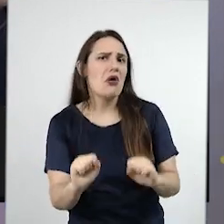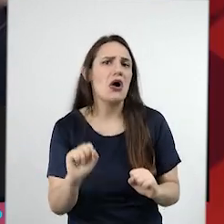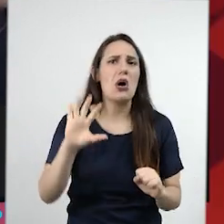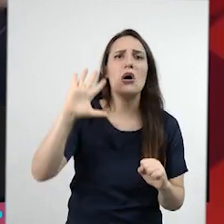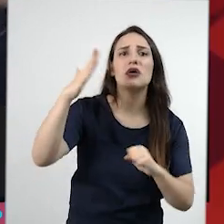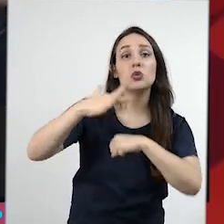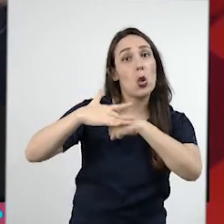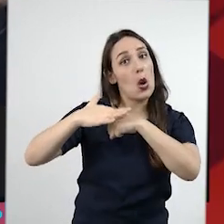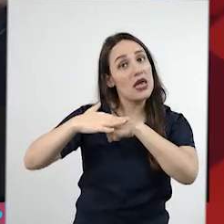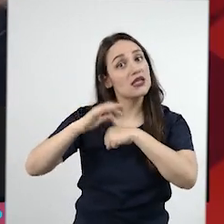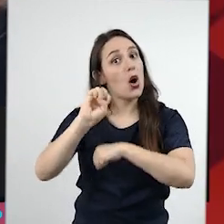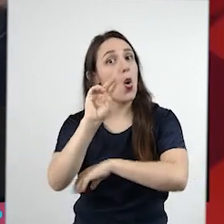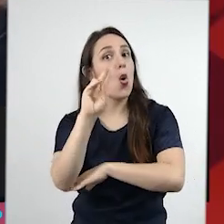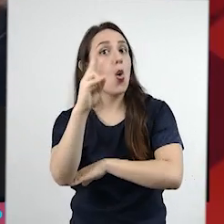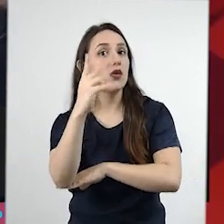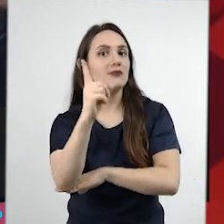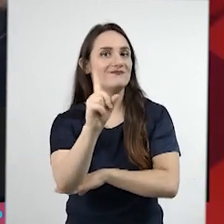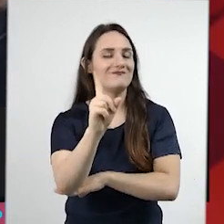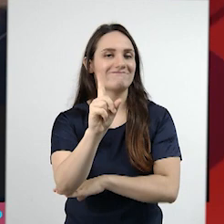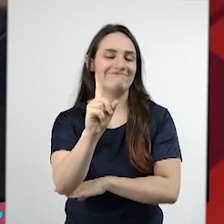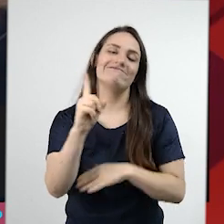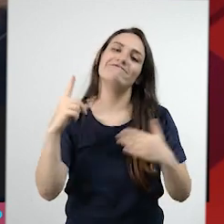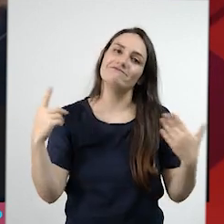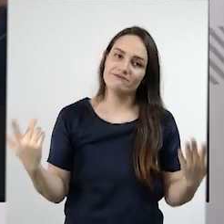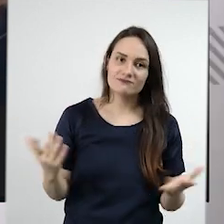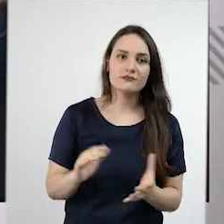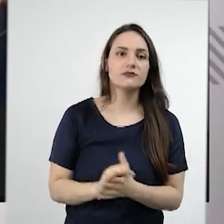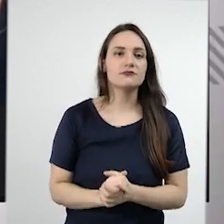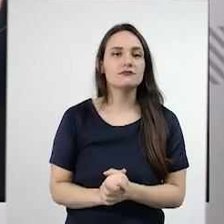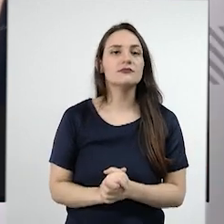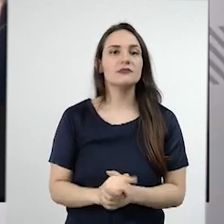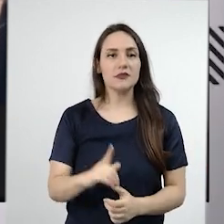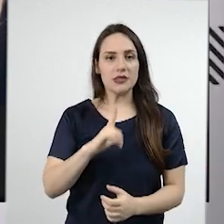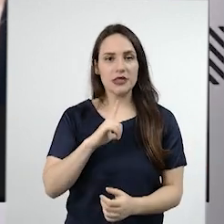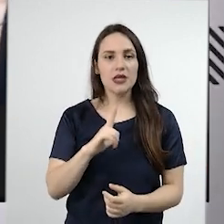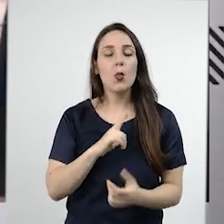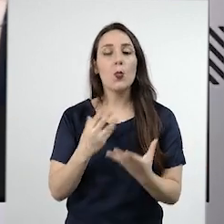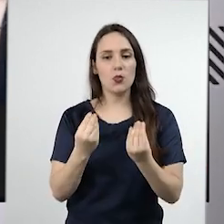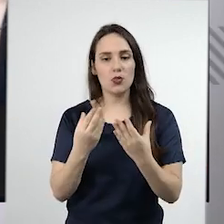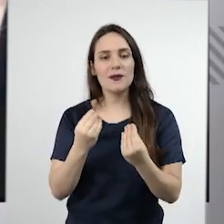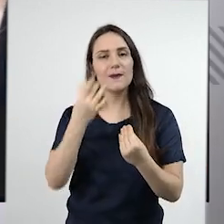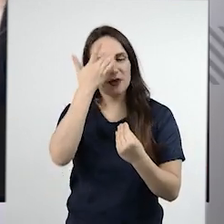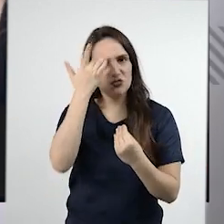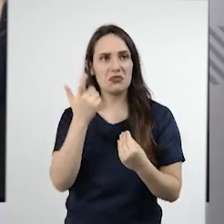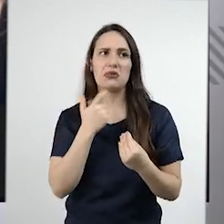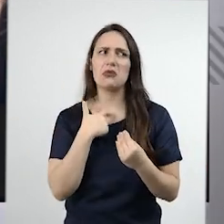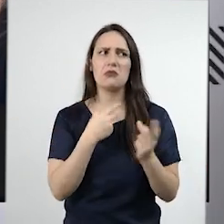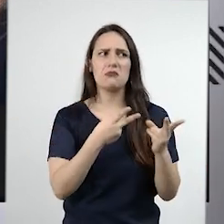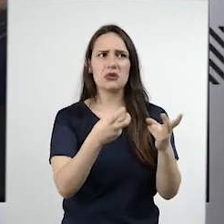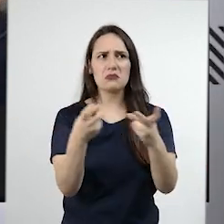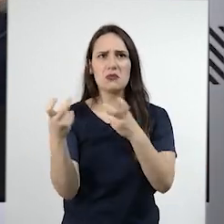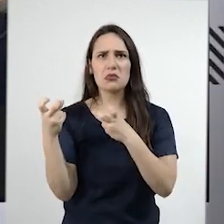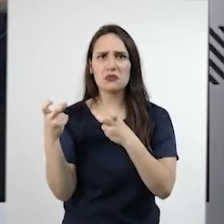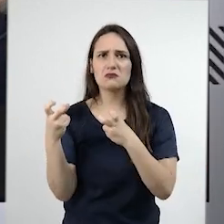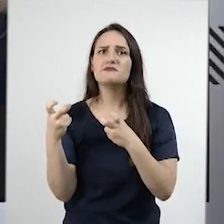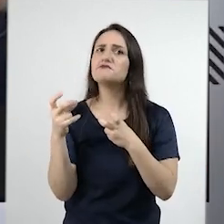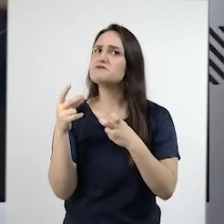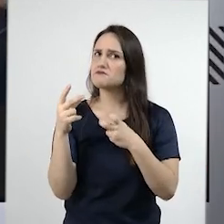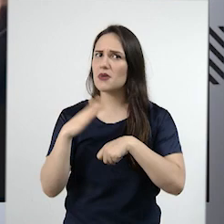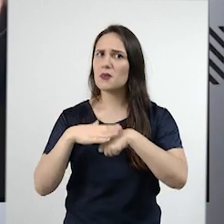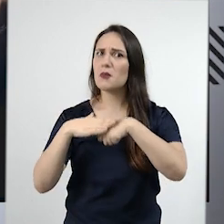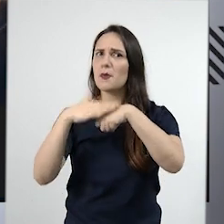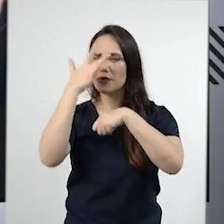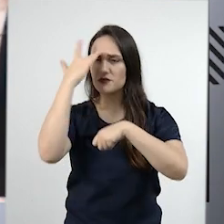não tinham. Então a gente visualiza aí um crescente número, pelo menos eu no consultório consigo